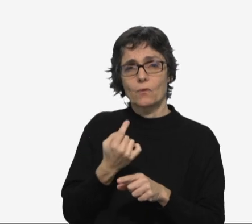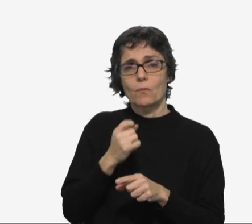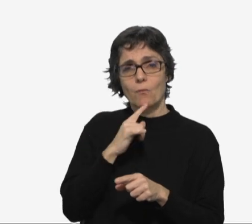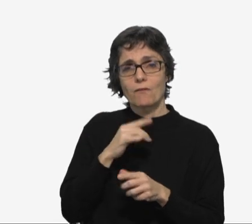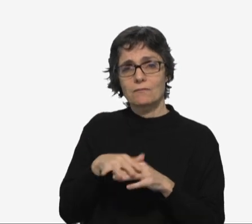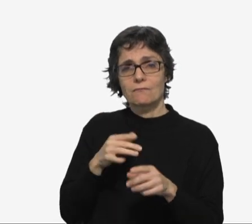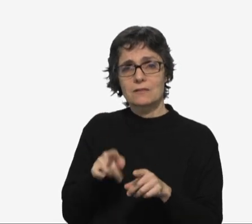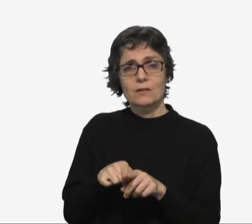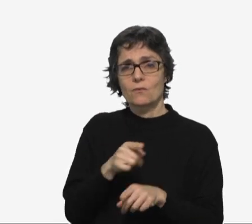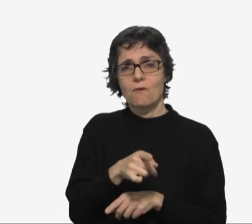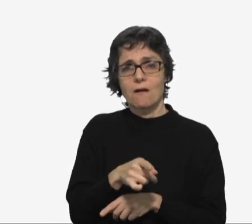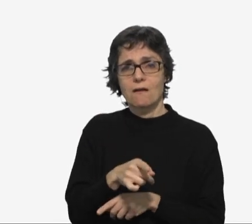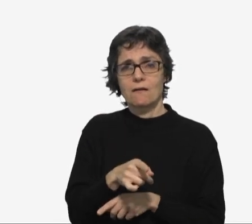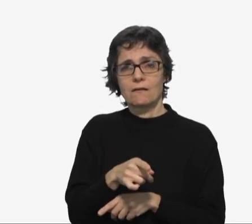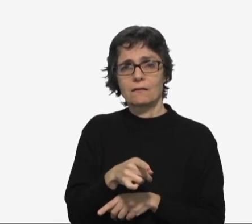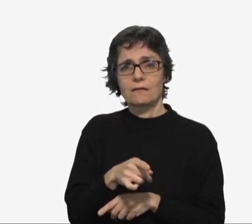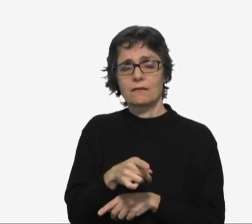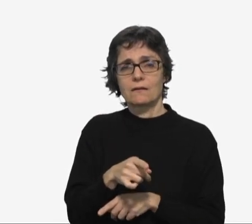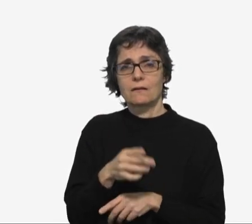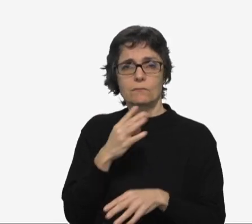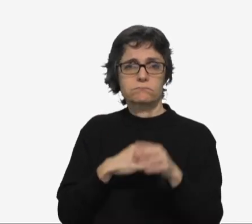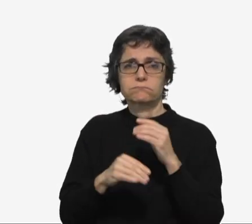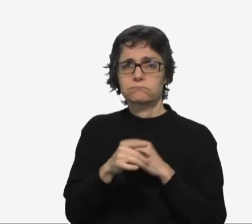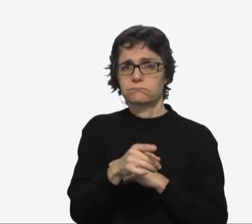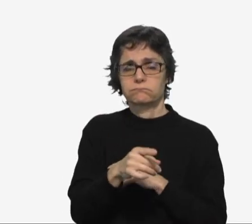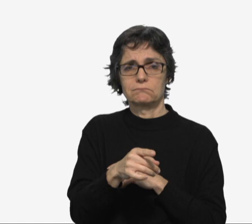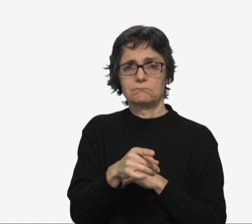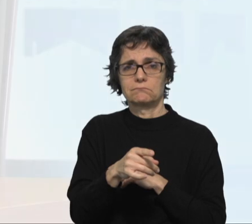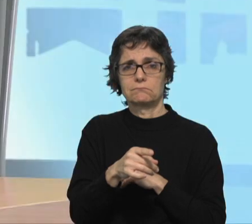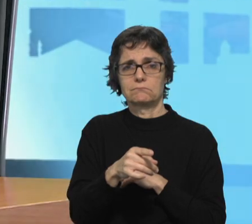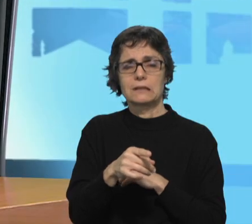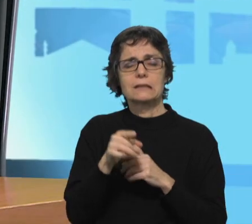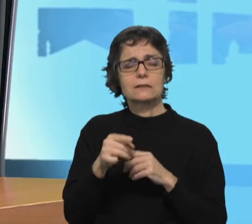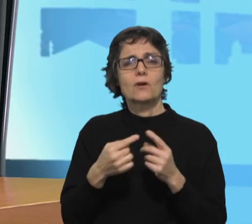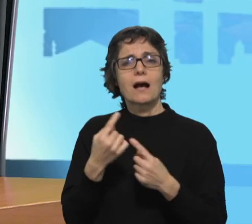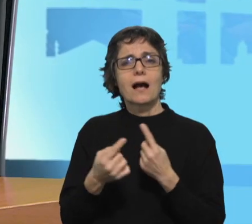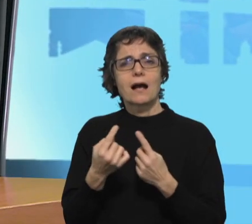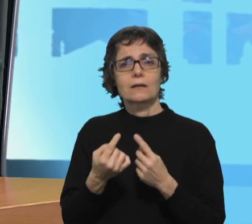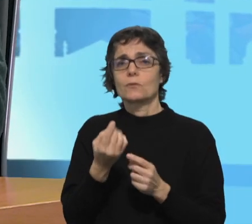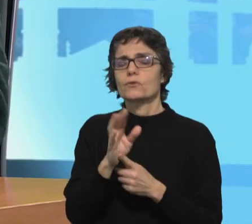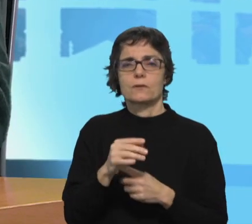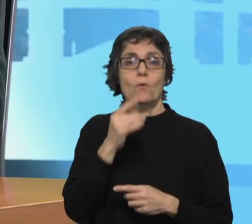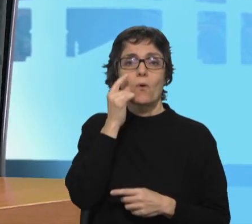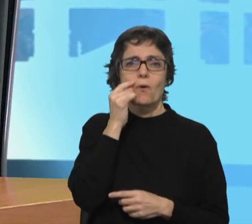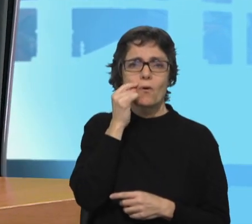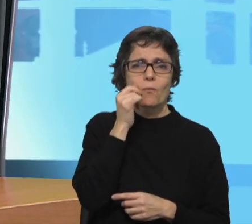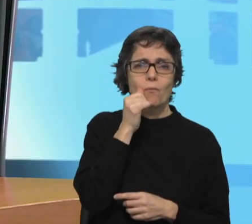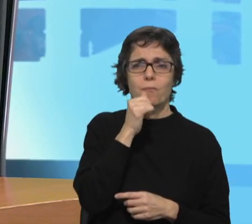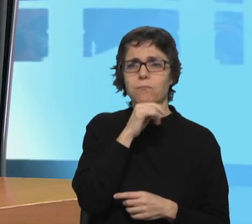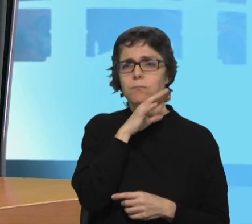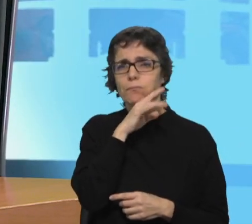absolutamente fora do comum, totalmente extraordinária. Os pais